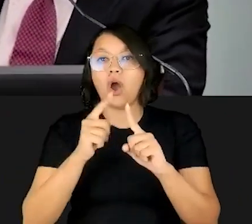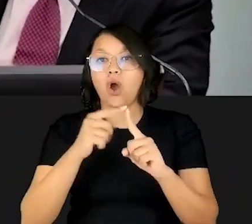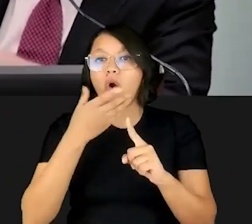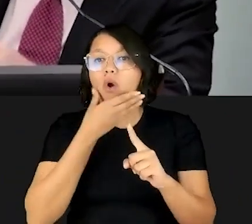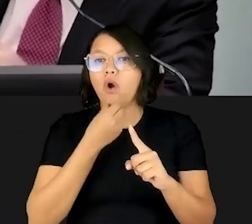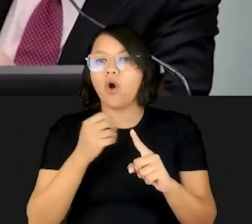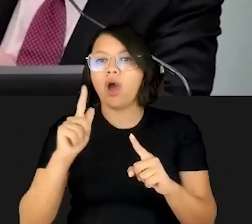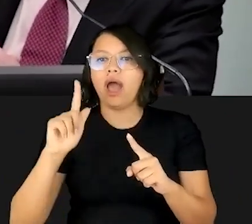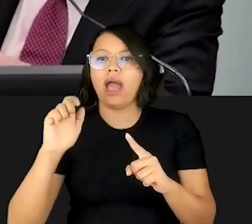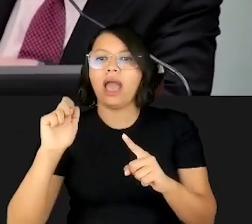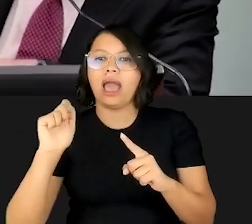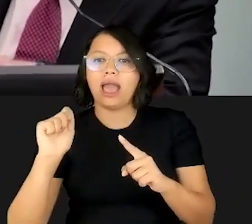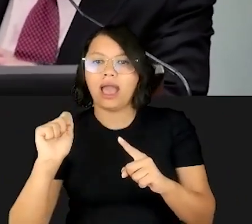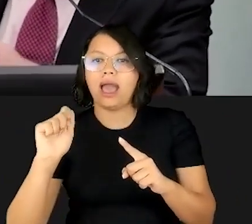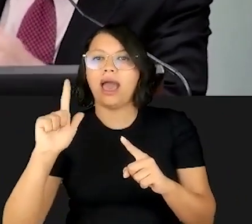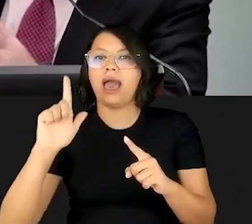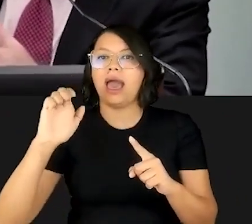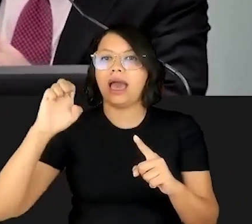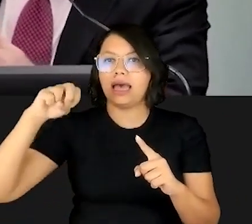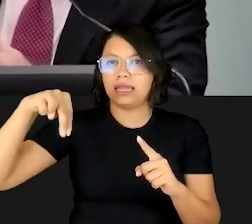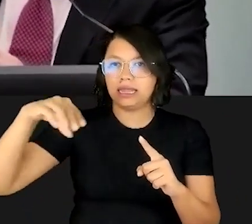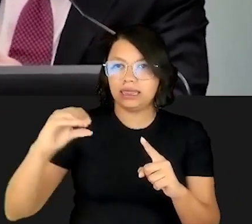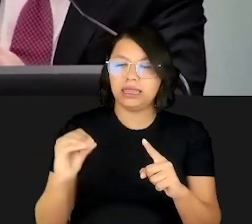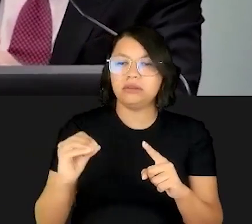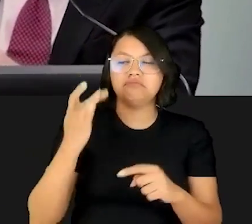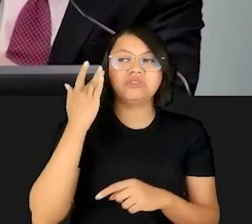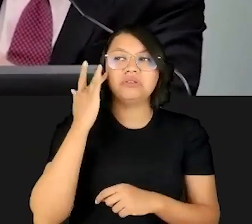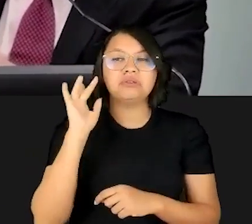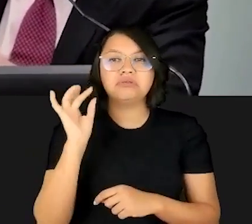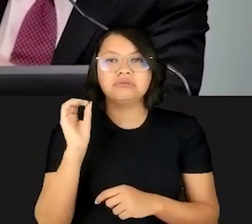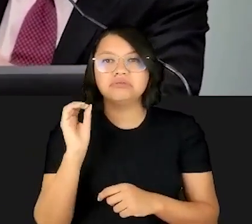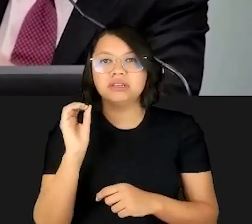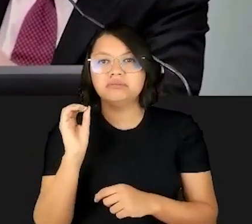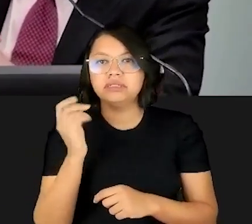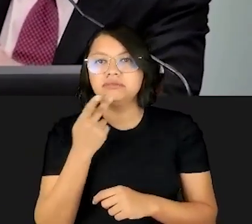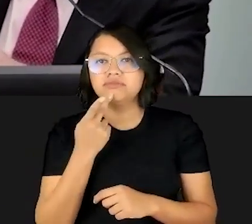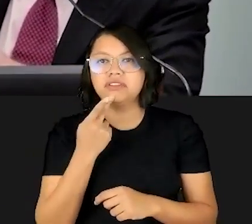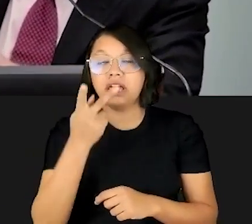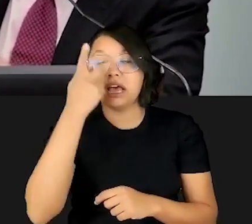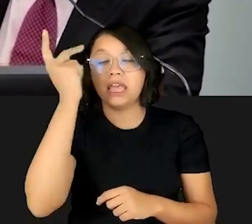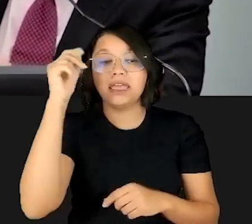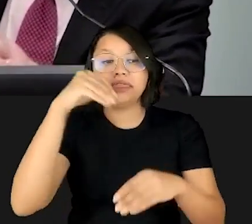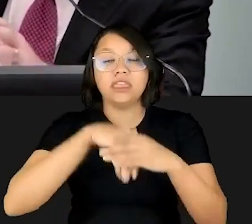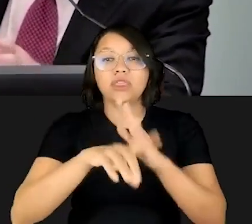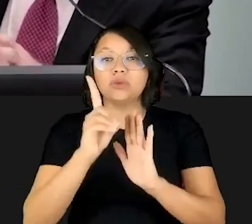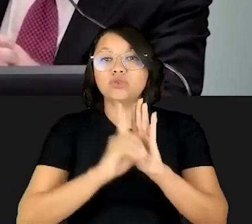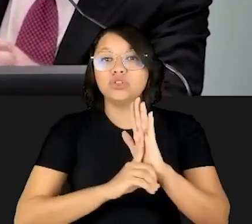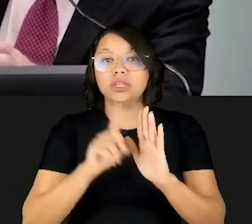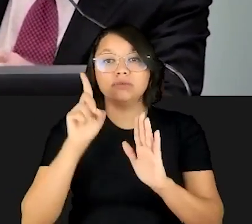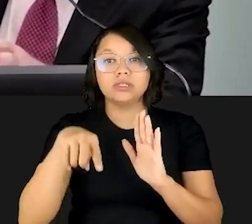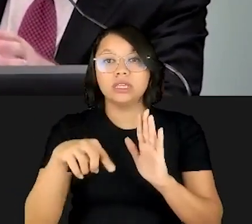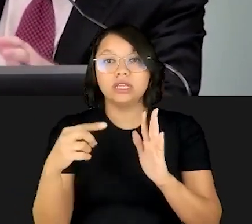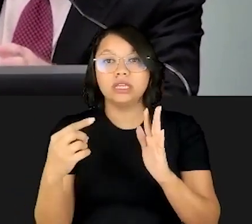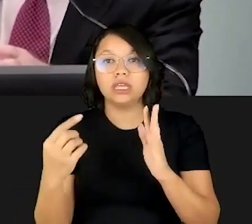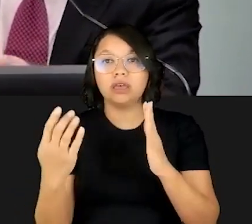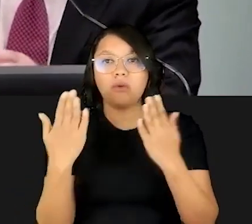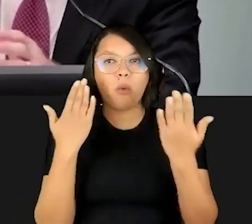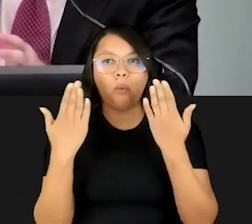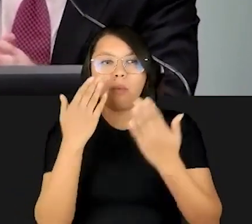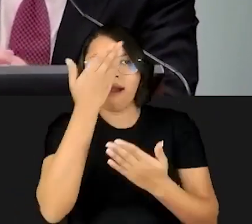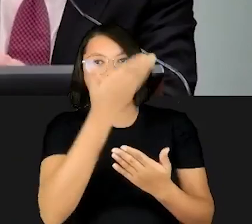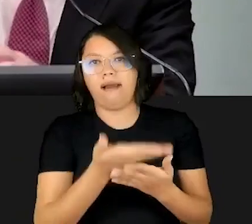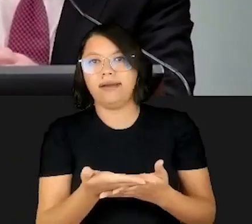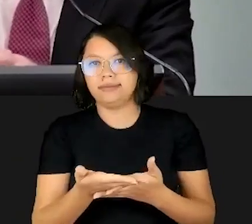não saberia nem, doutor Djalma, dizer quem no direito seria o equivalente a Galeno, mas Galeno foi fundamental e ele foi